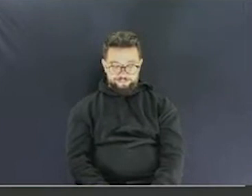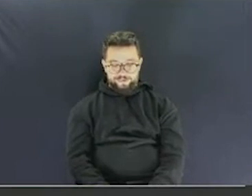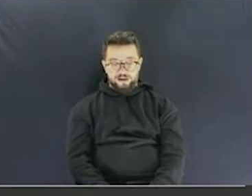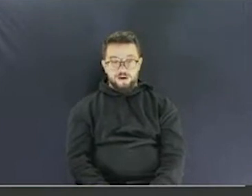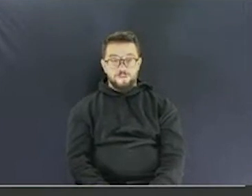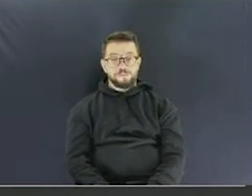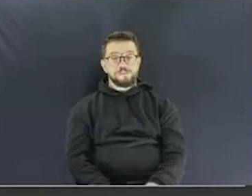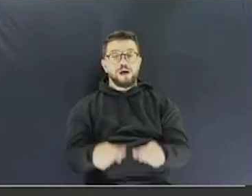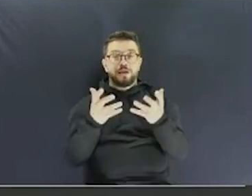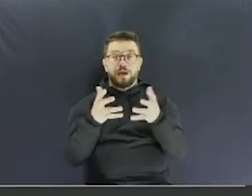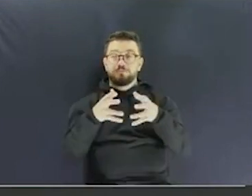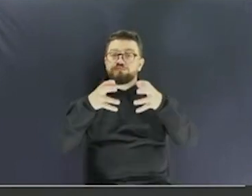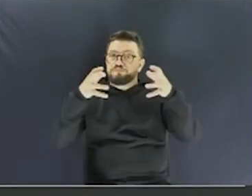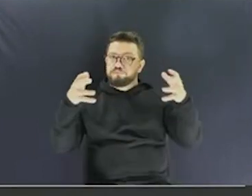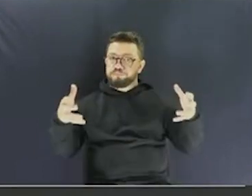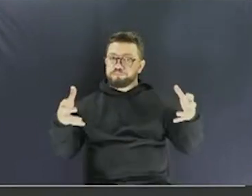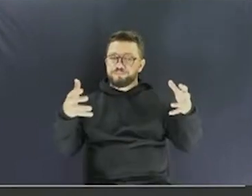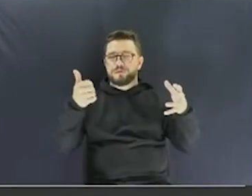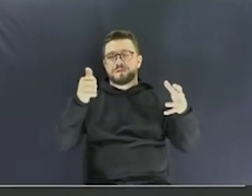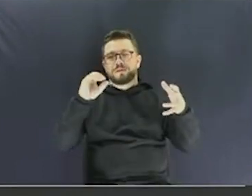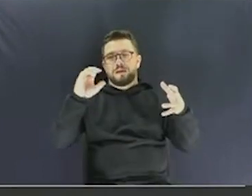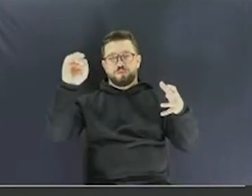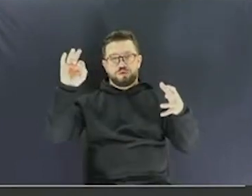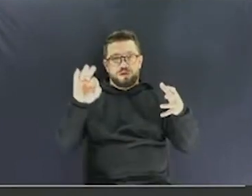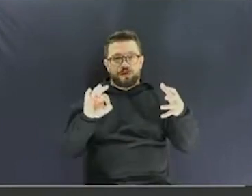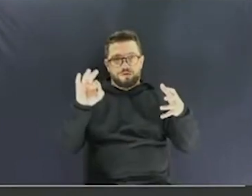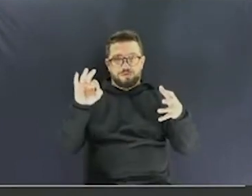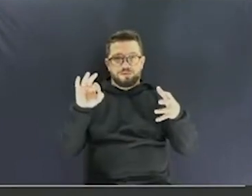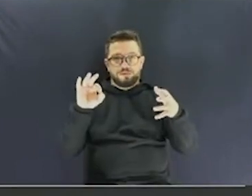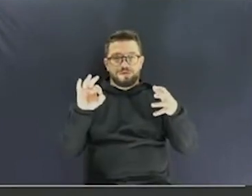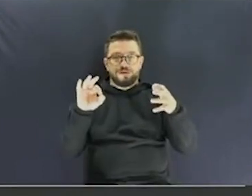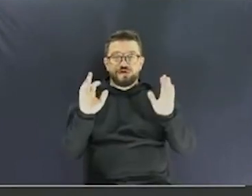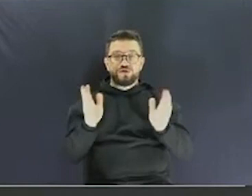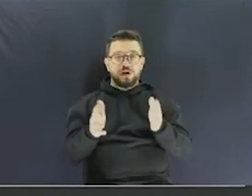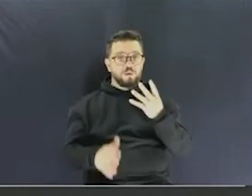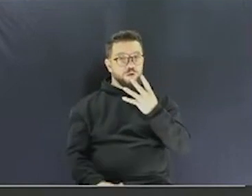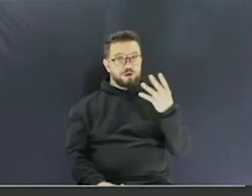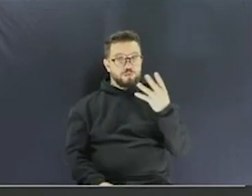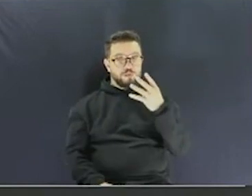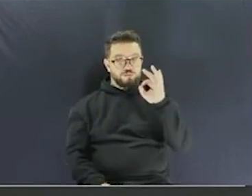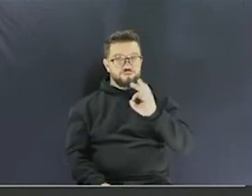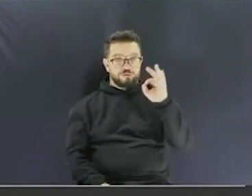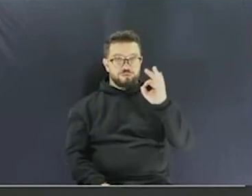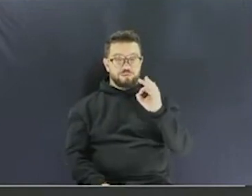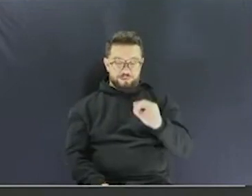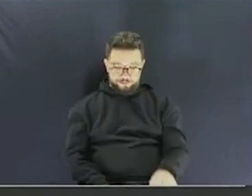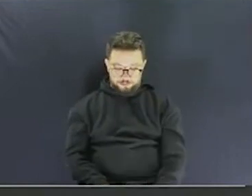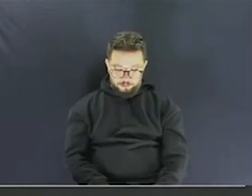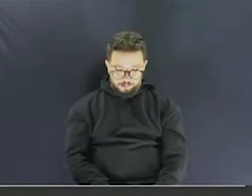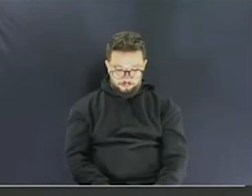habitacional, estamos com 44%. O projeto habitacional não trata só da construção das habitações, né? Ele trata de